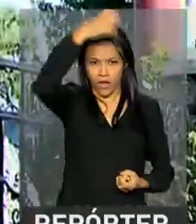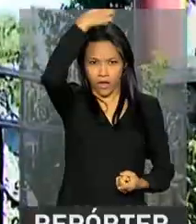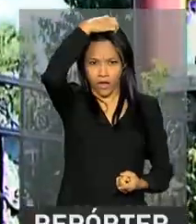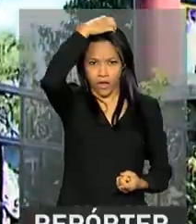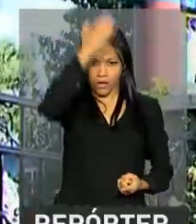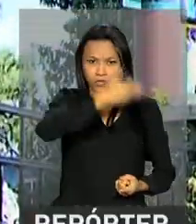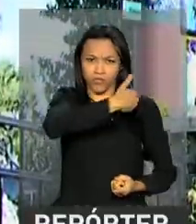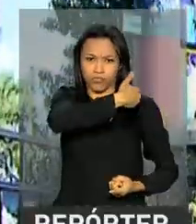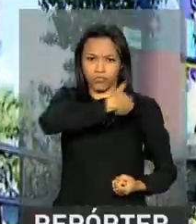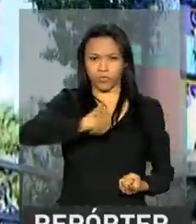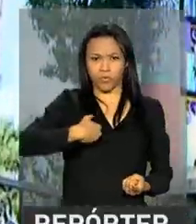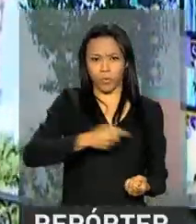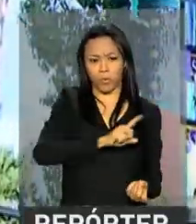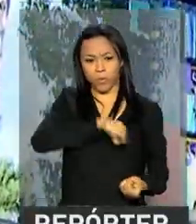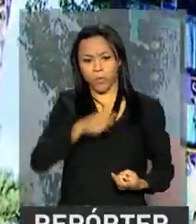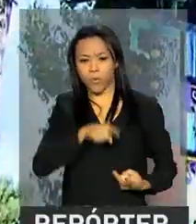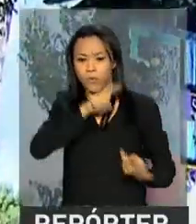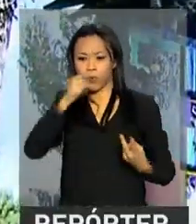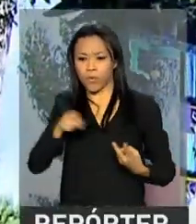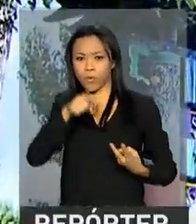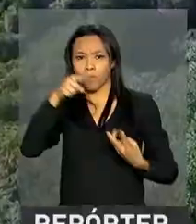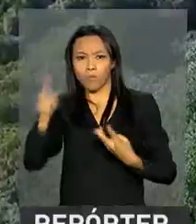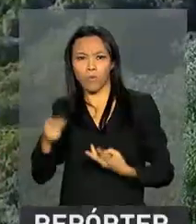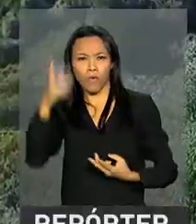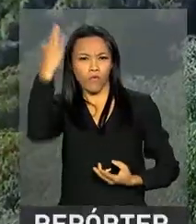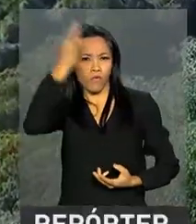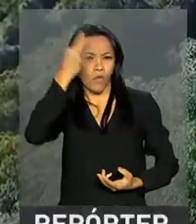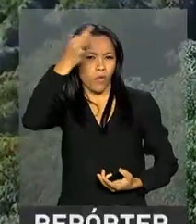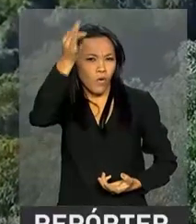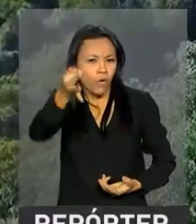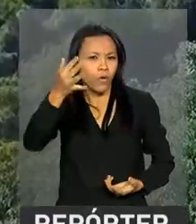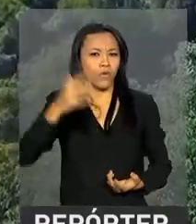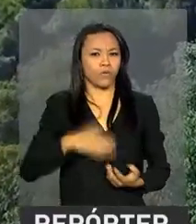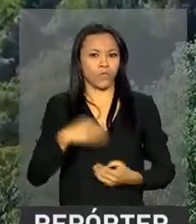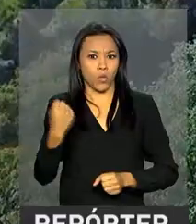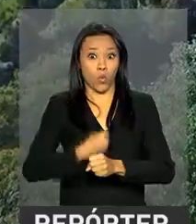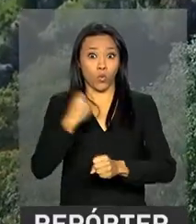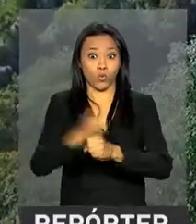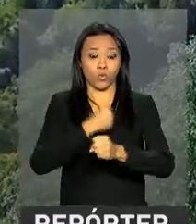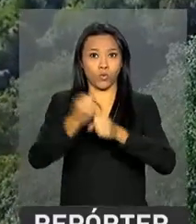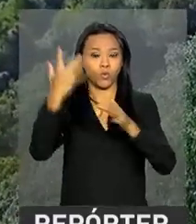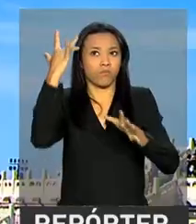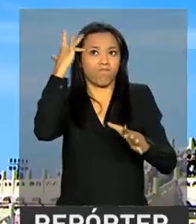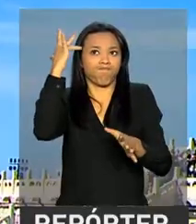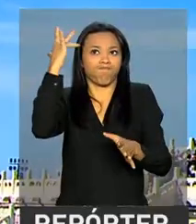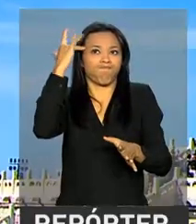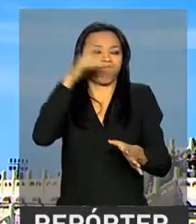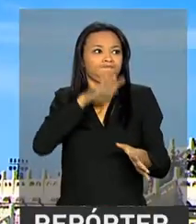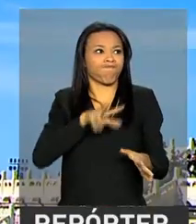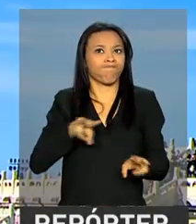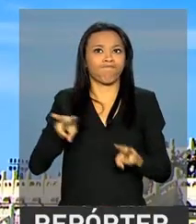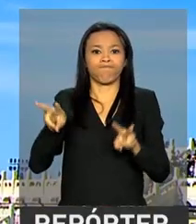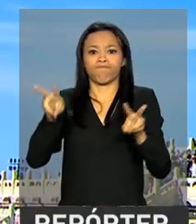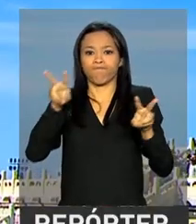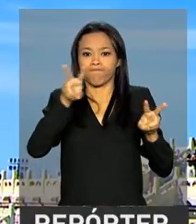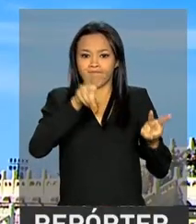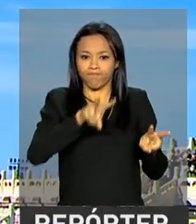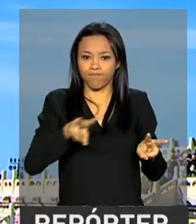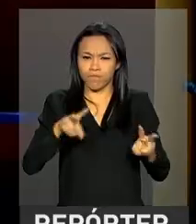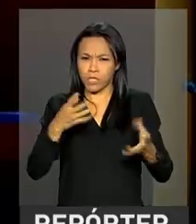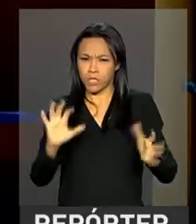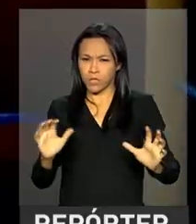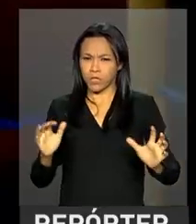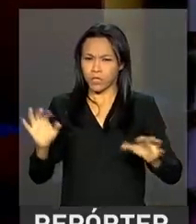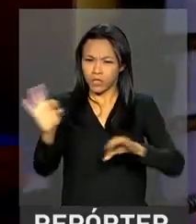dos imperadores, de grandes filósofos, construções imponentes e uma arquitetura única, as